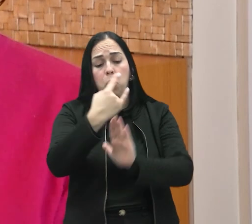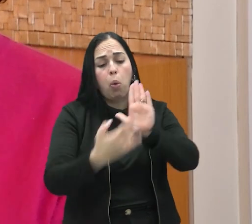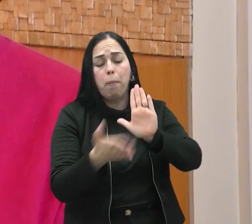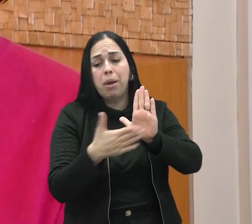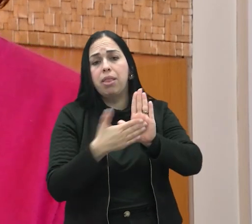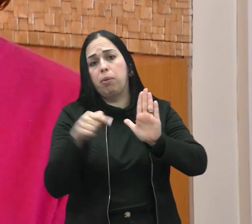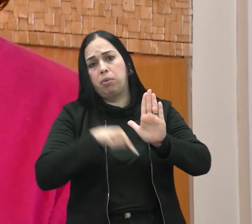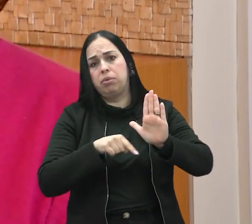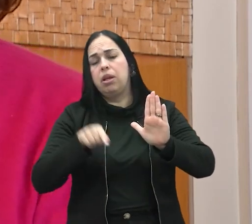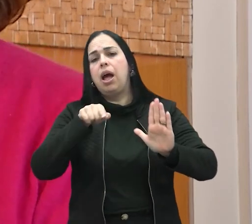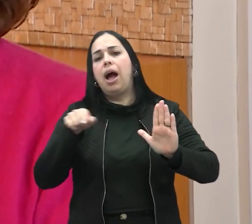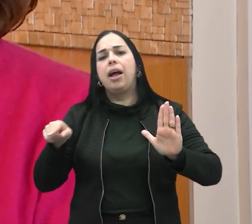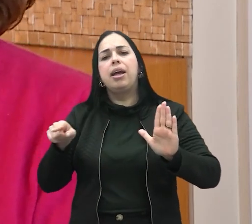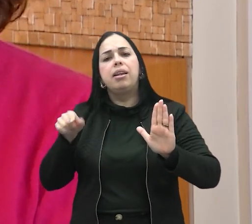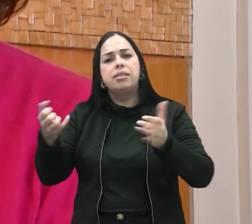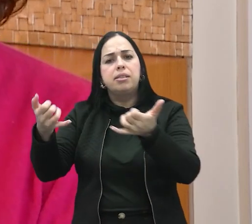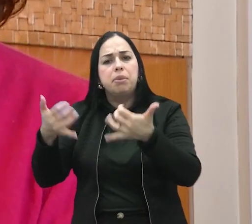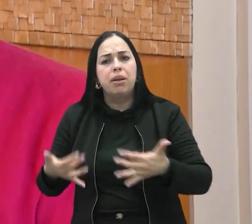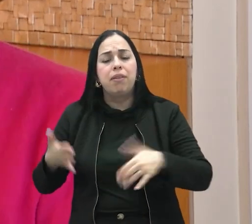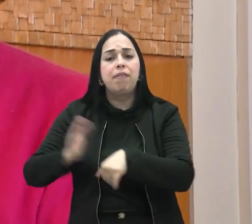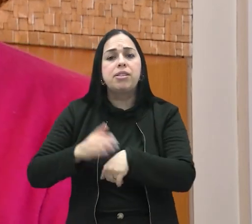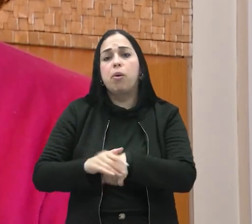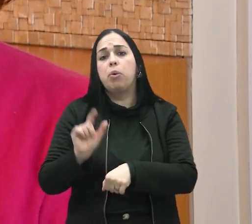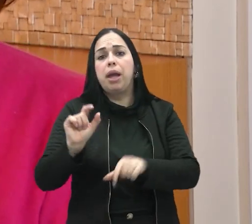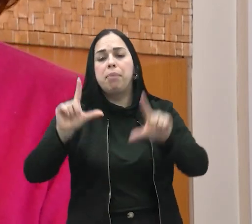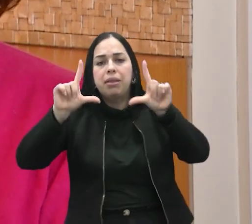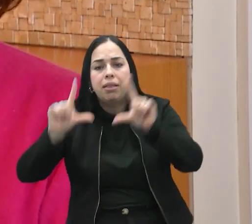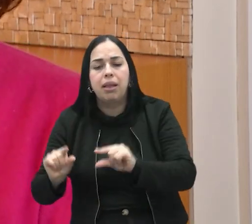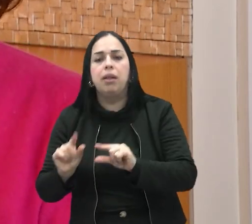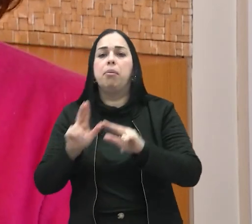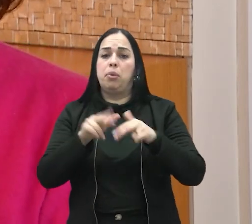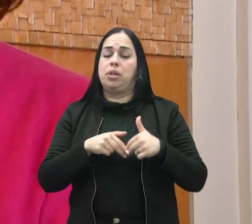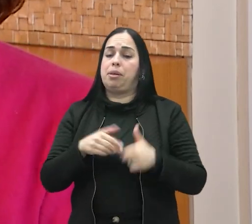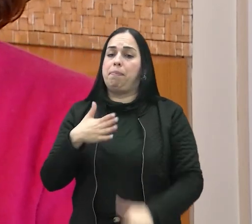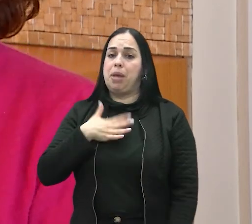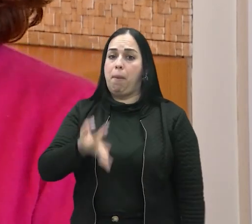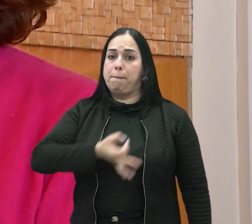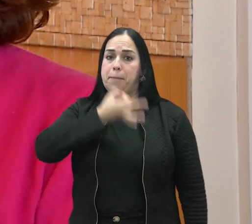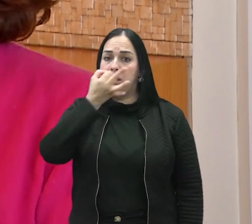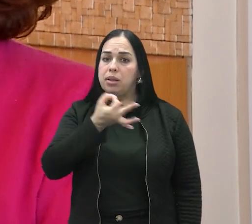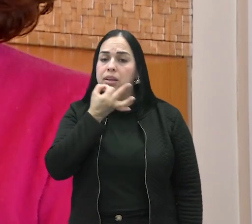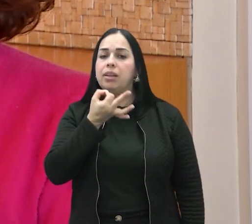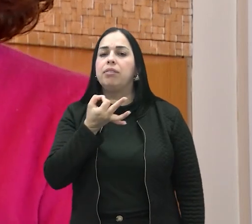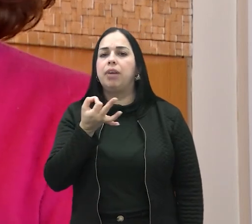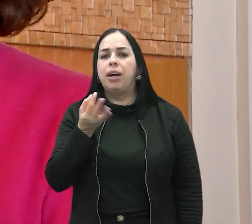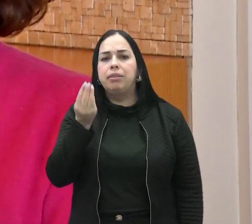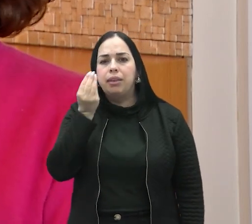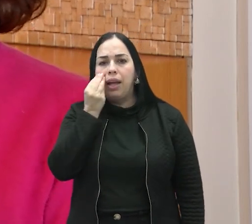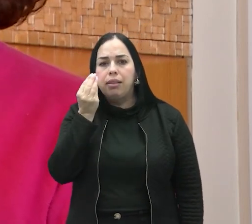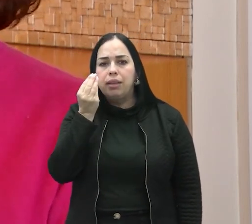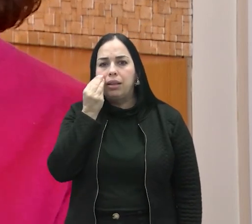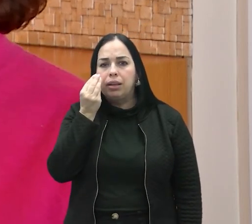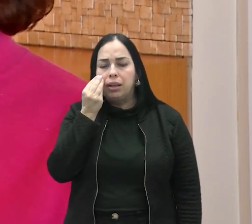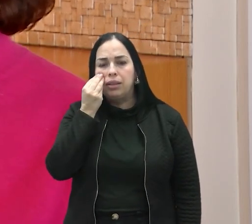países indicam o que pretendem fazer. Então, eu acho que essa COP ela vai liderar por